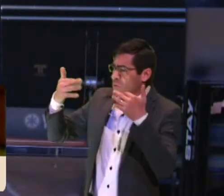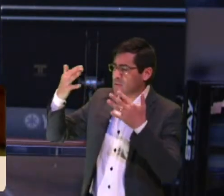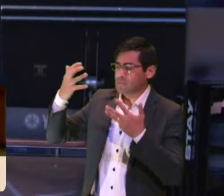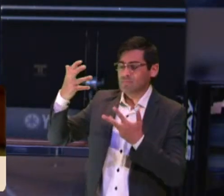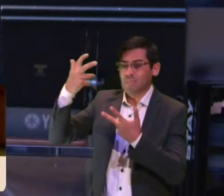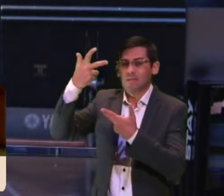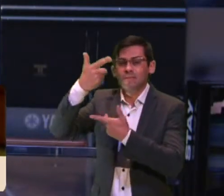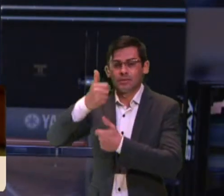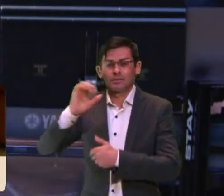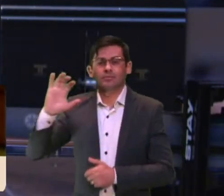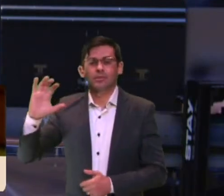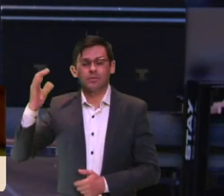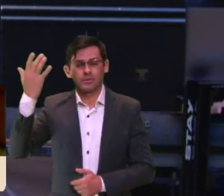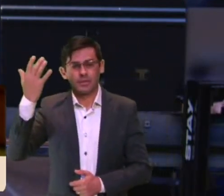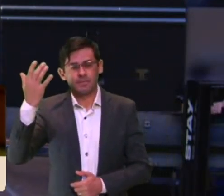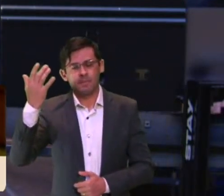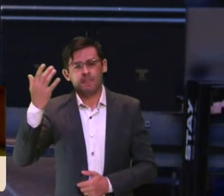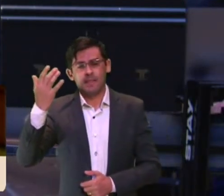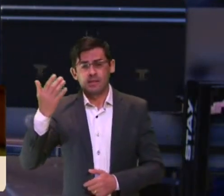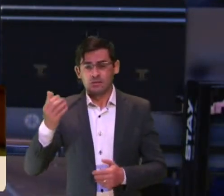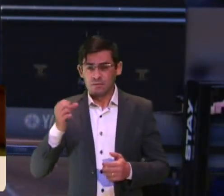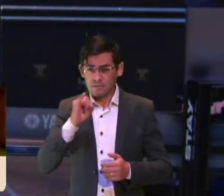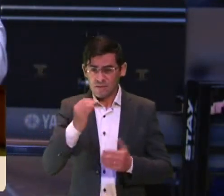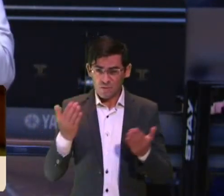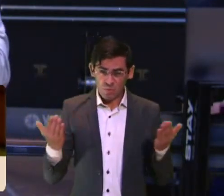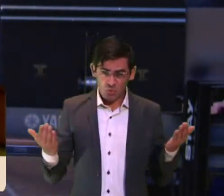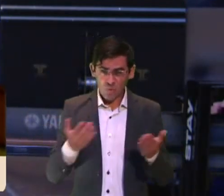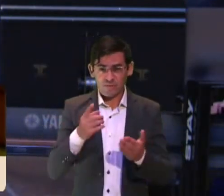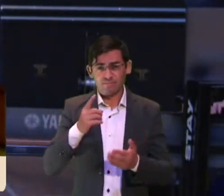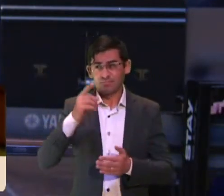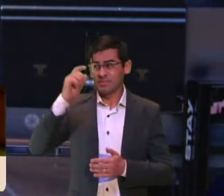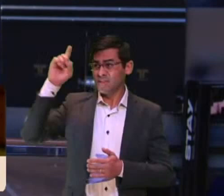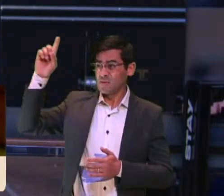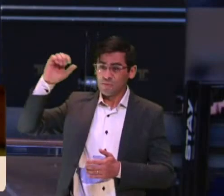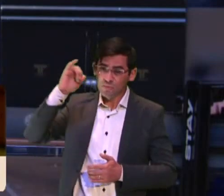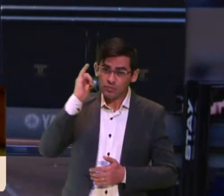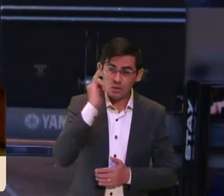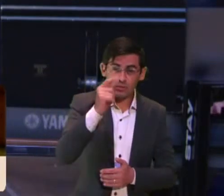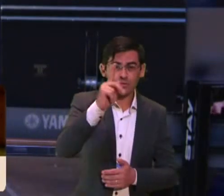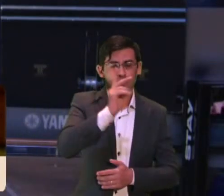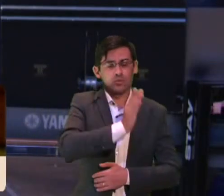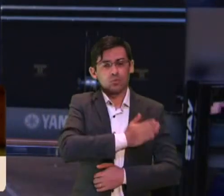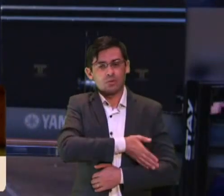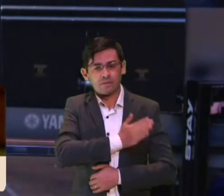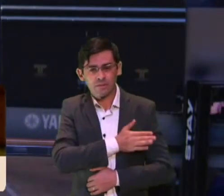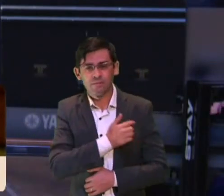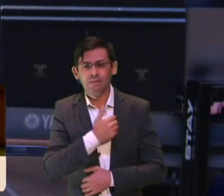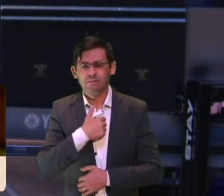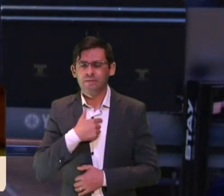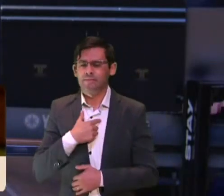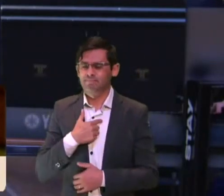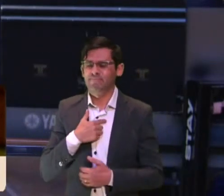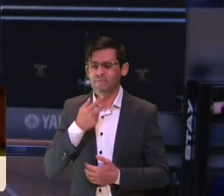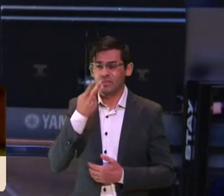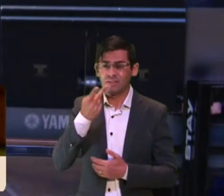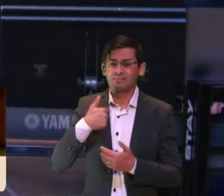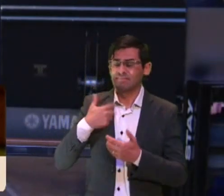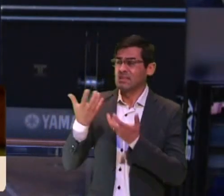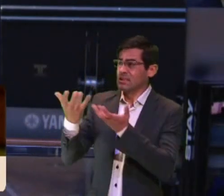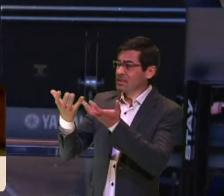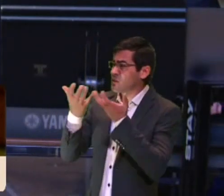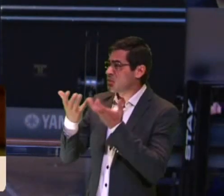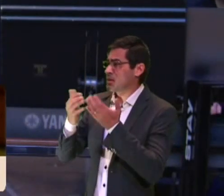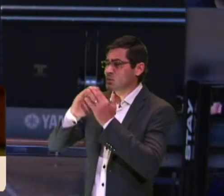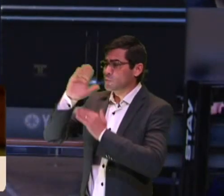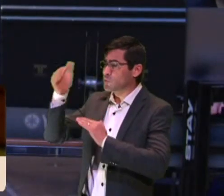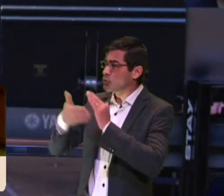orar. Se Deus falou contigo e você está dizendo: Pai, eu quero os recursos espirituais que eu